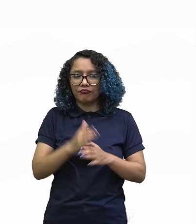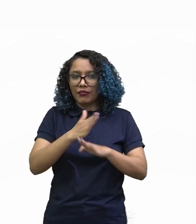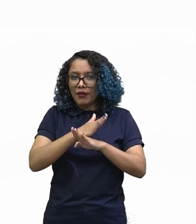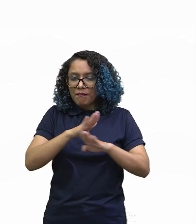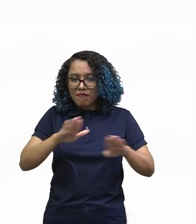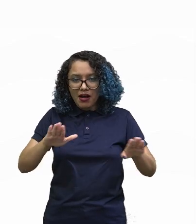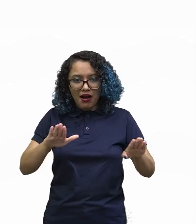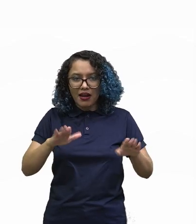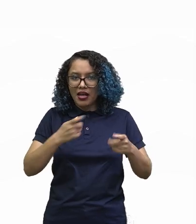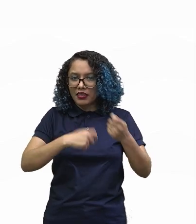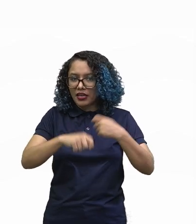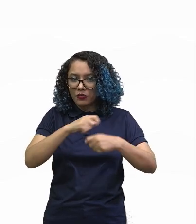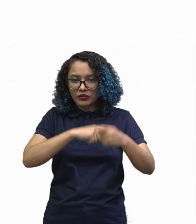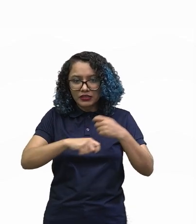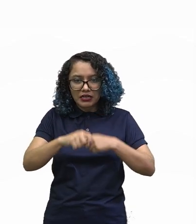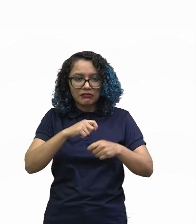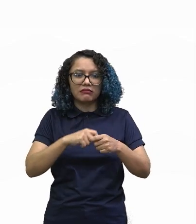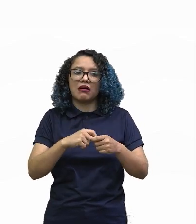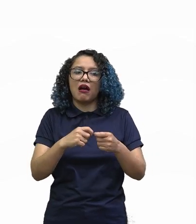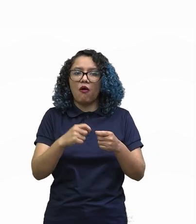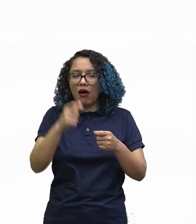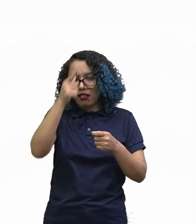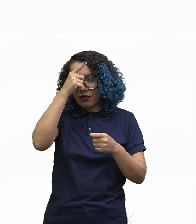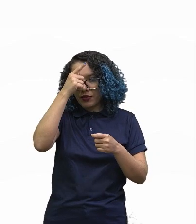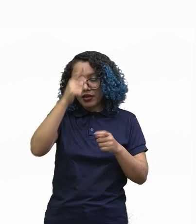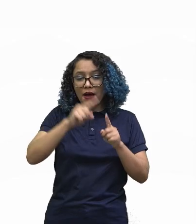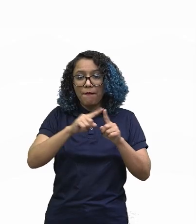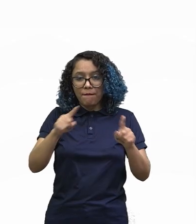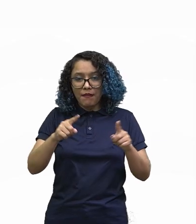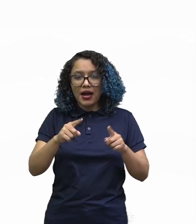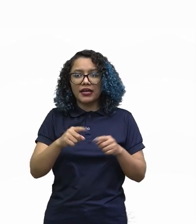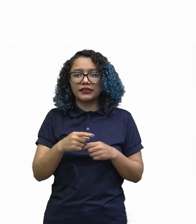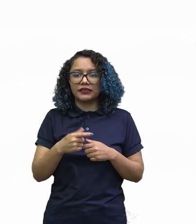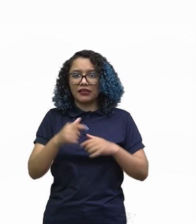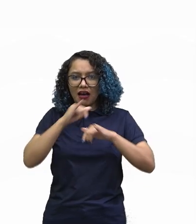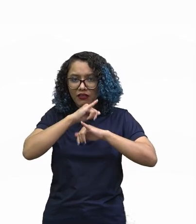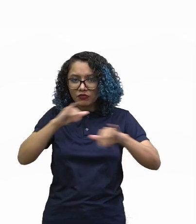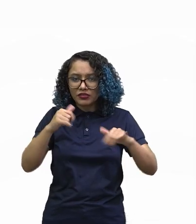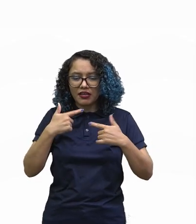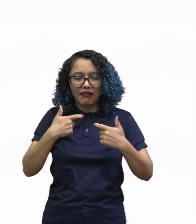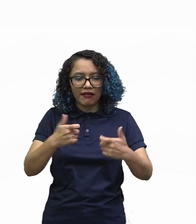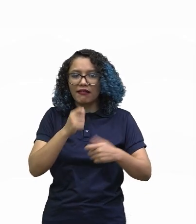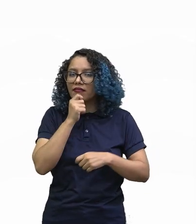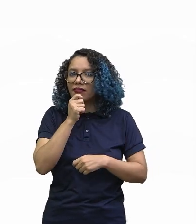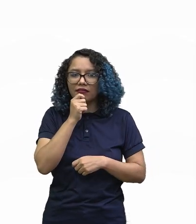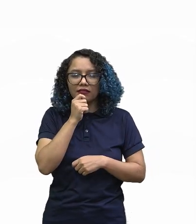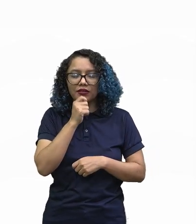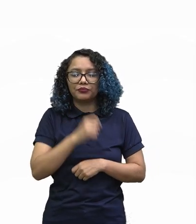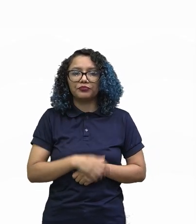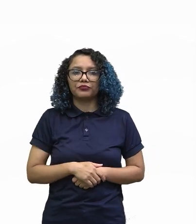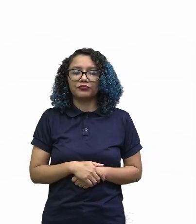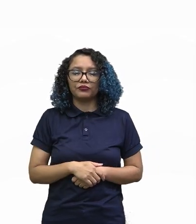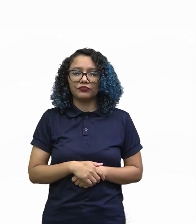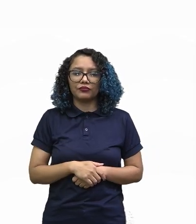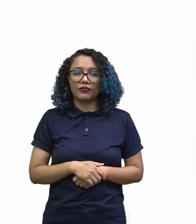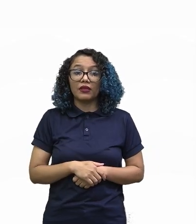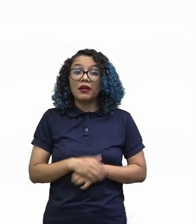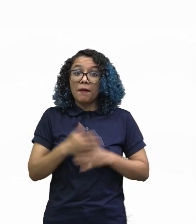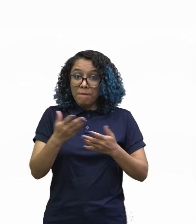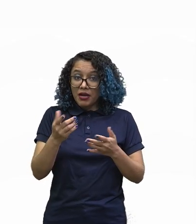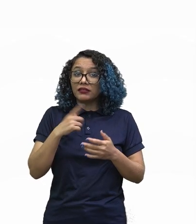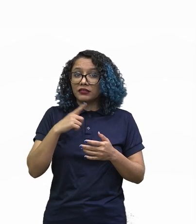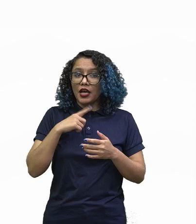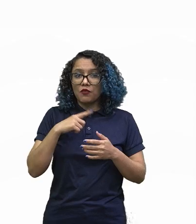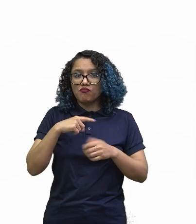com a Alemanha, mas ainda não de fato havia declarado guerra. Porém, né, o Brasil declara